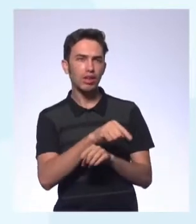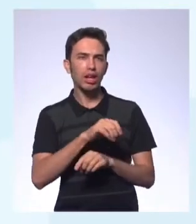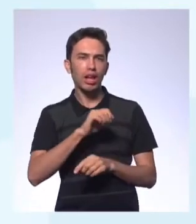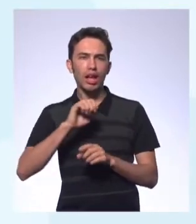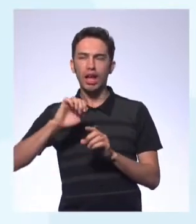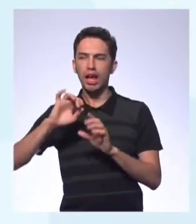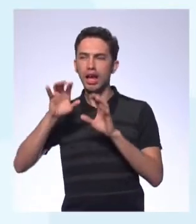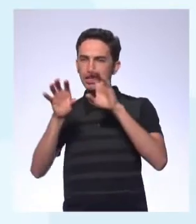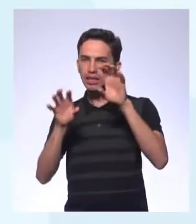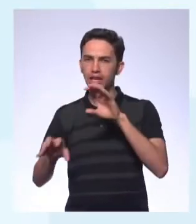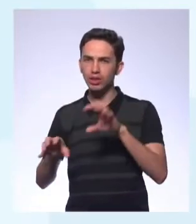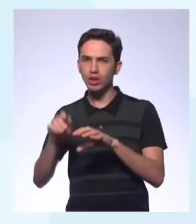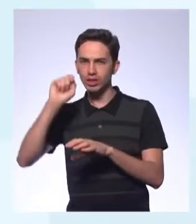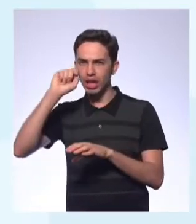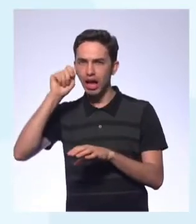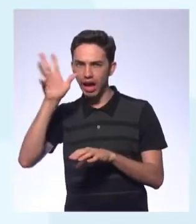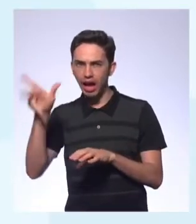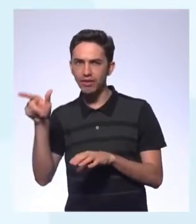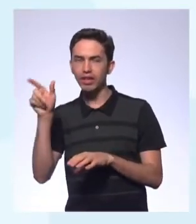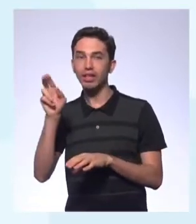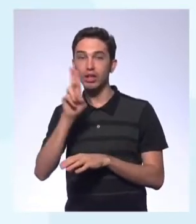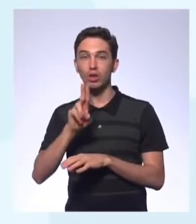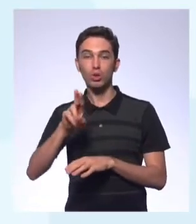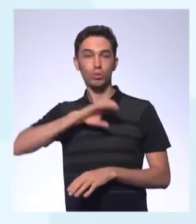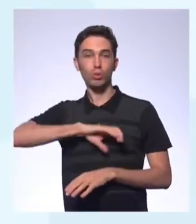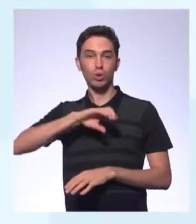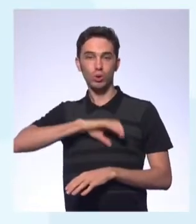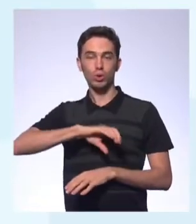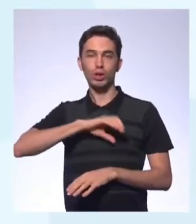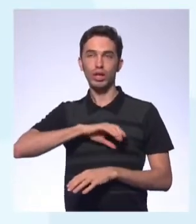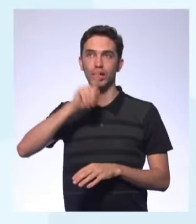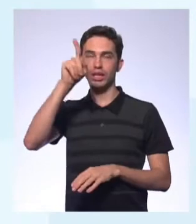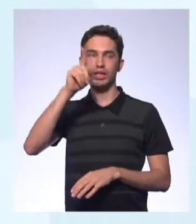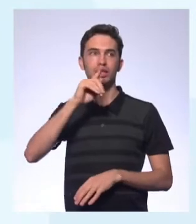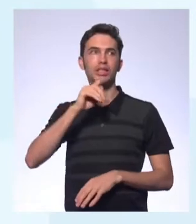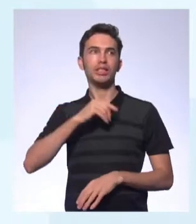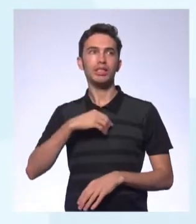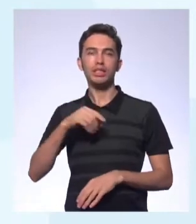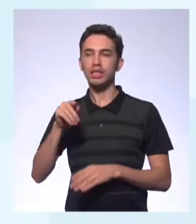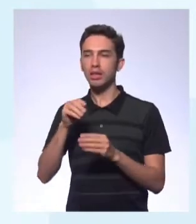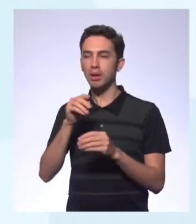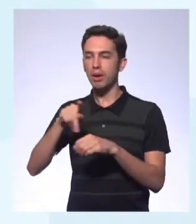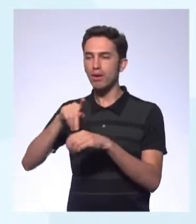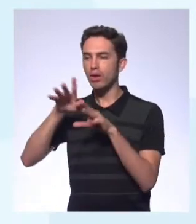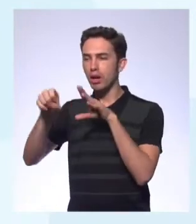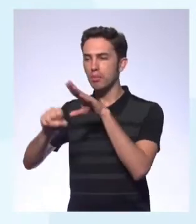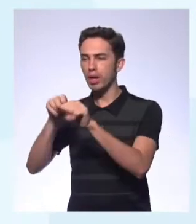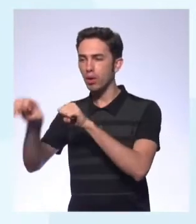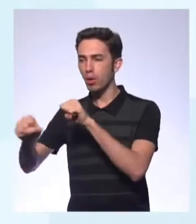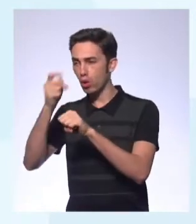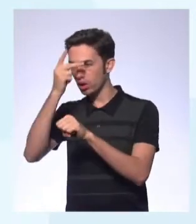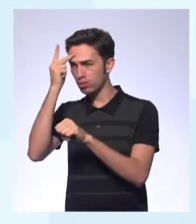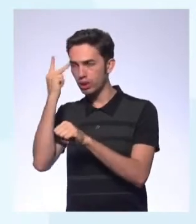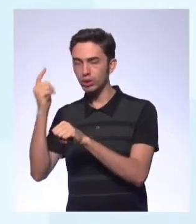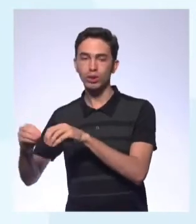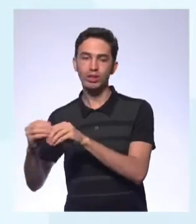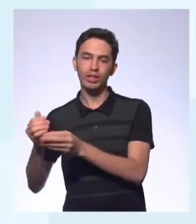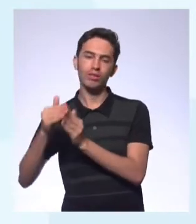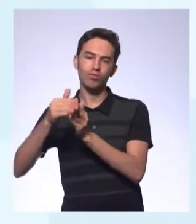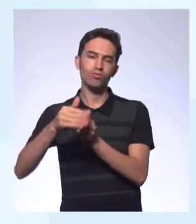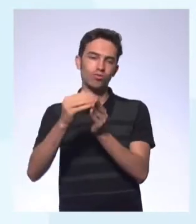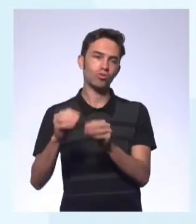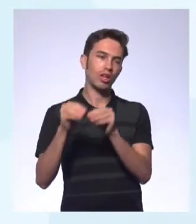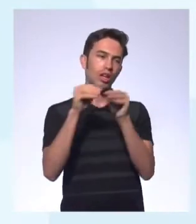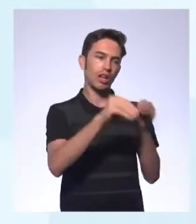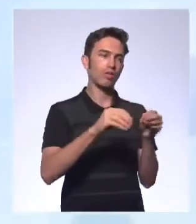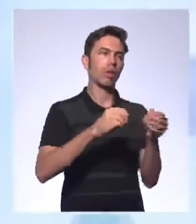africanas que foram utilizadas pelos portugueses na captura e comercialização de pessoas